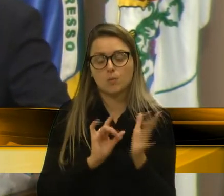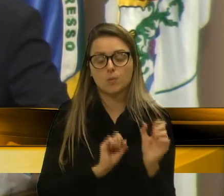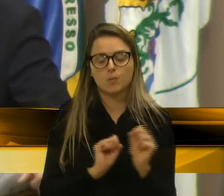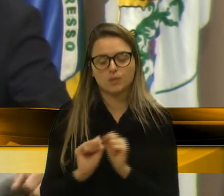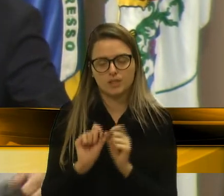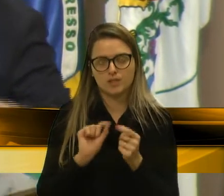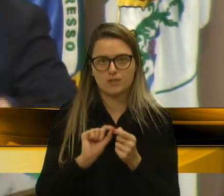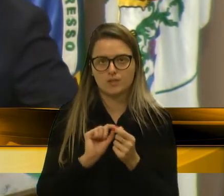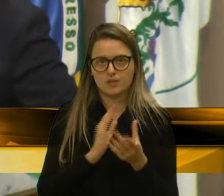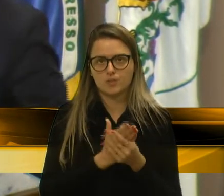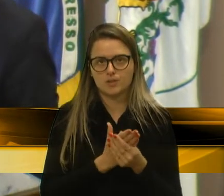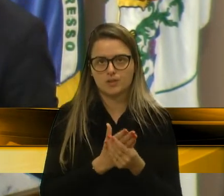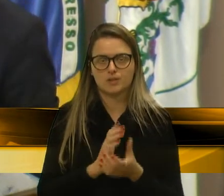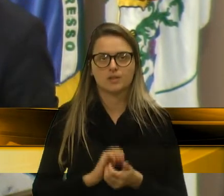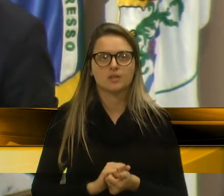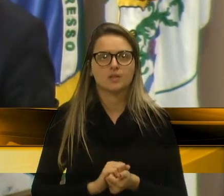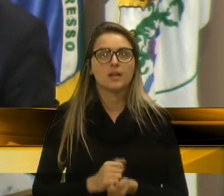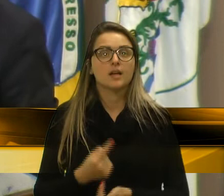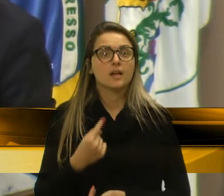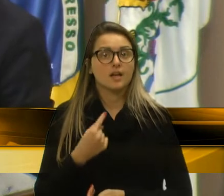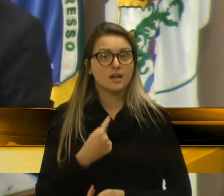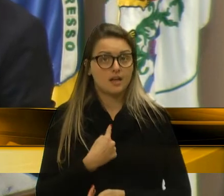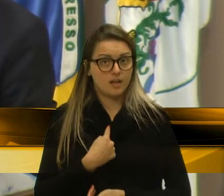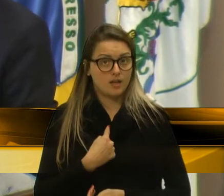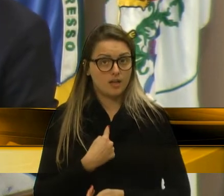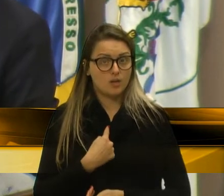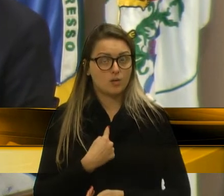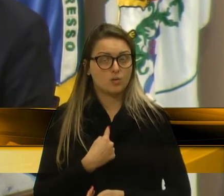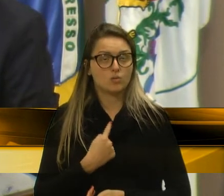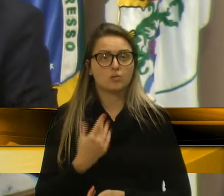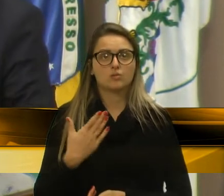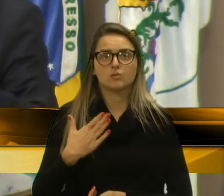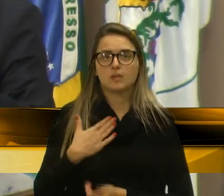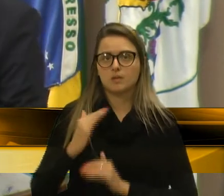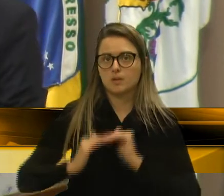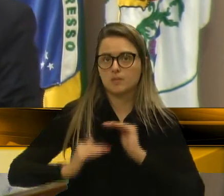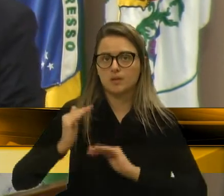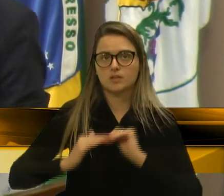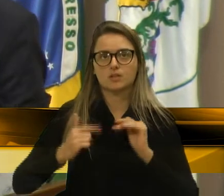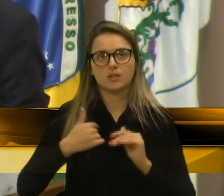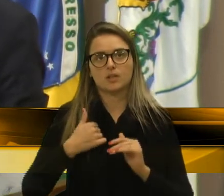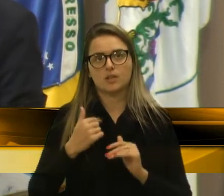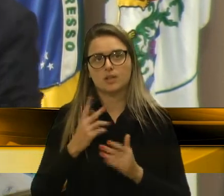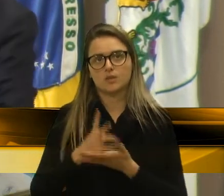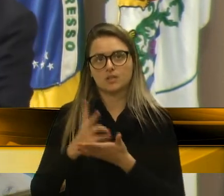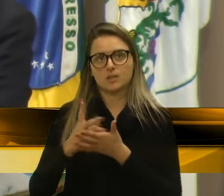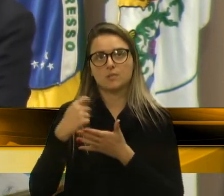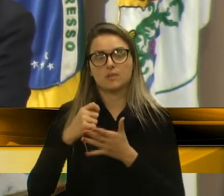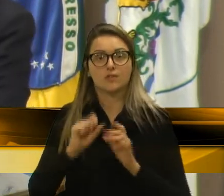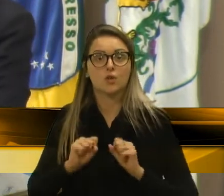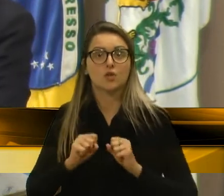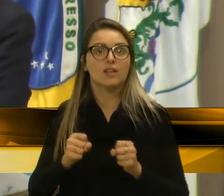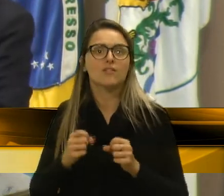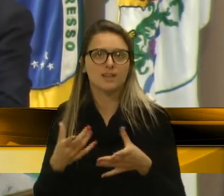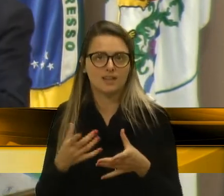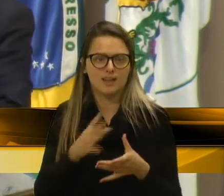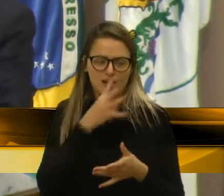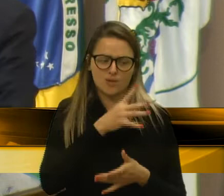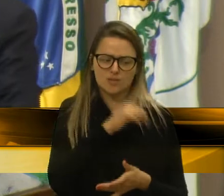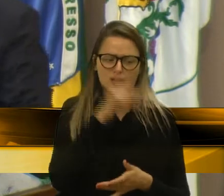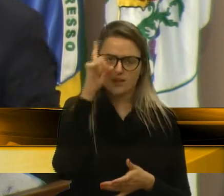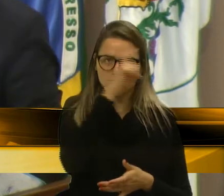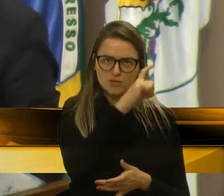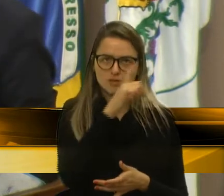fazer. Tá? Eu, inclusive na minha atuação, eu sempre prefiro defender do que acusar. Acho que, inclusive, algumas pessoas